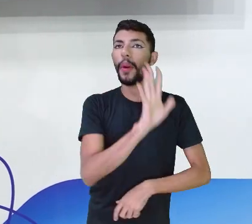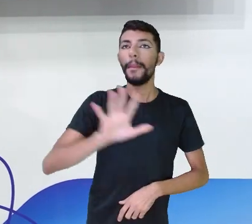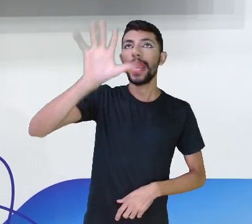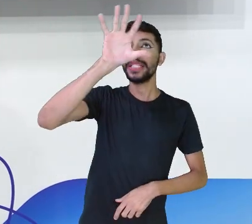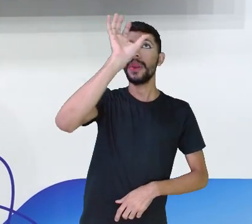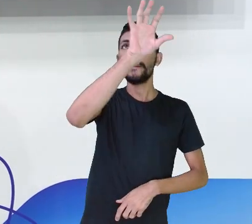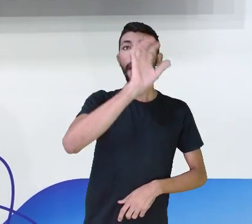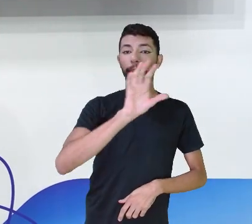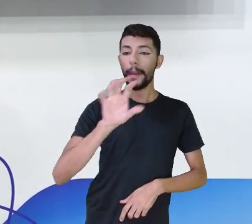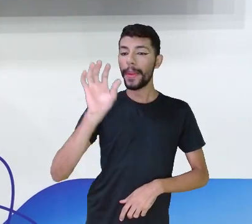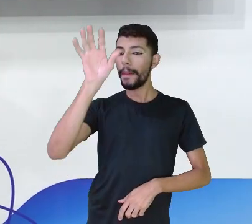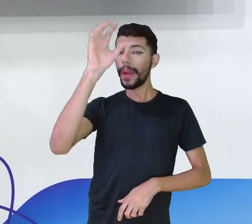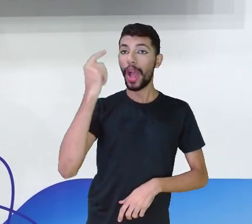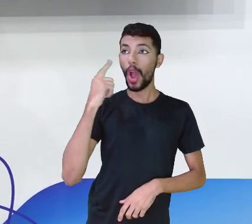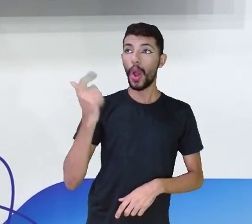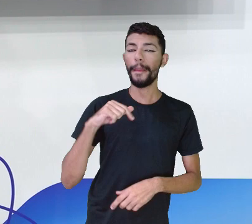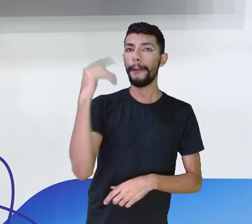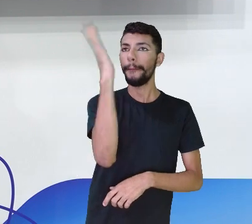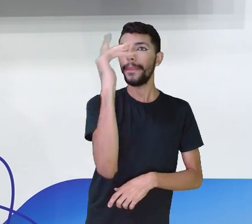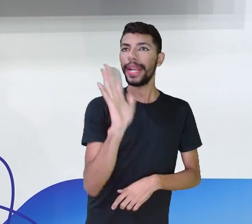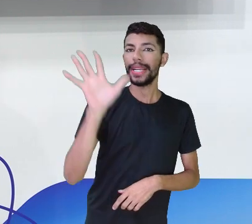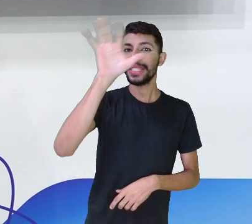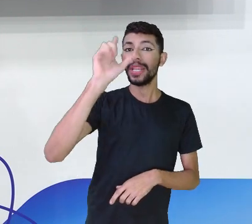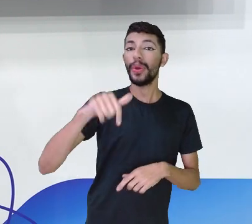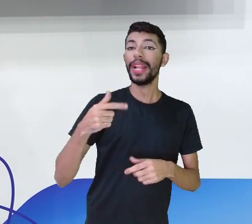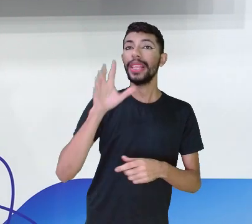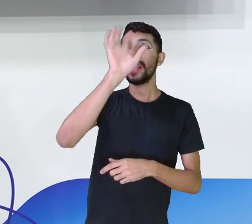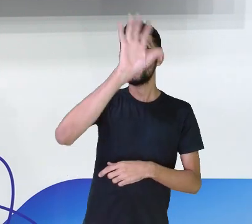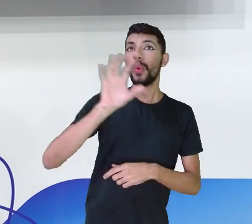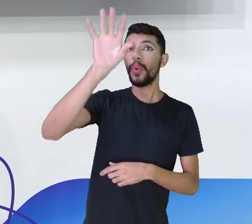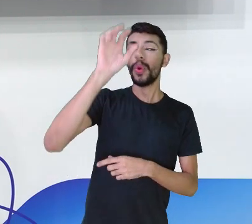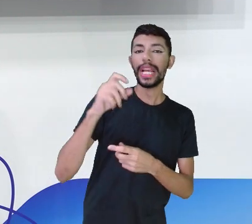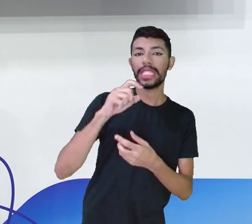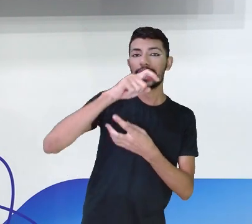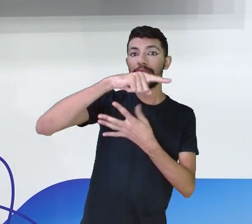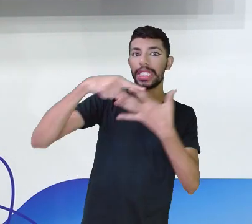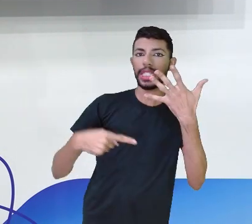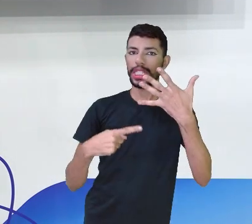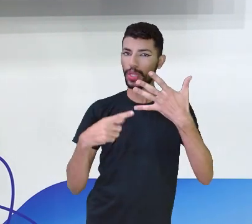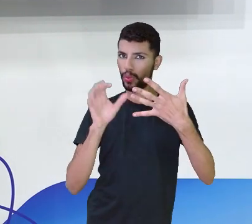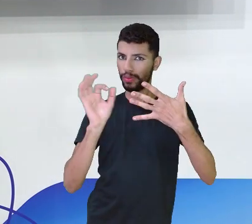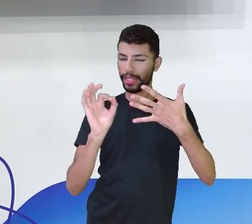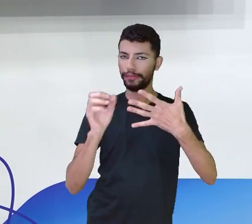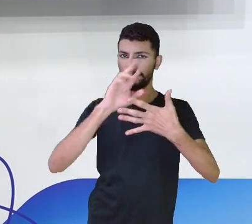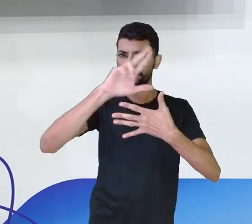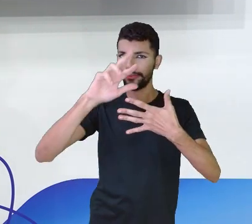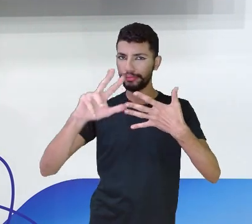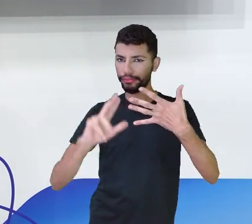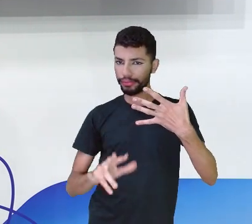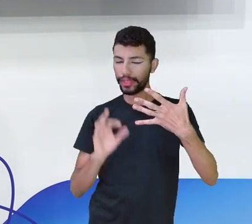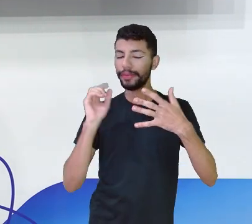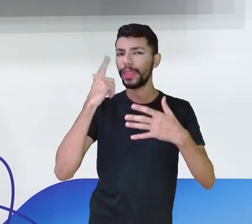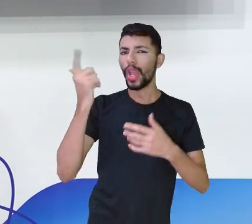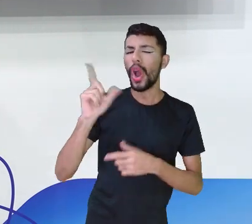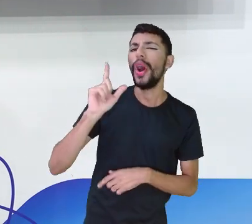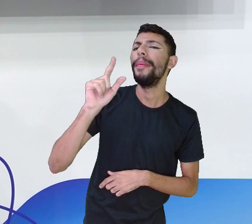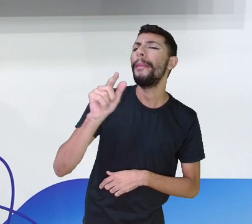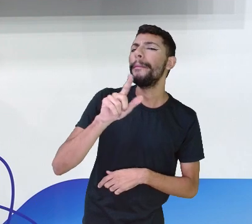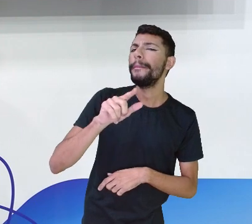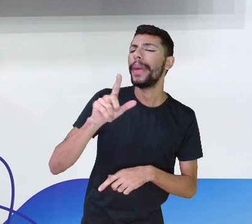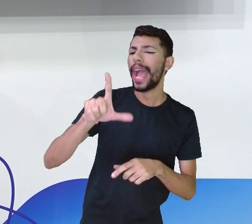o Brasil ele é dividido em 5 regiões diferentes, né? Professora, essa escolha é